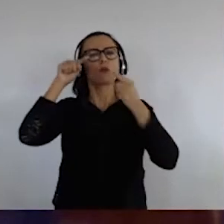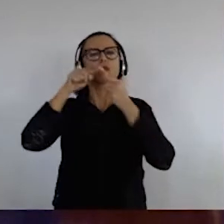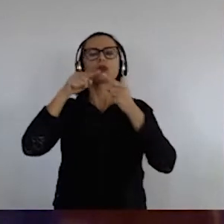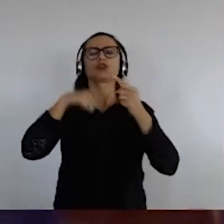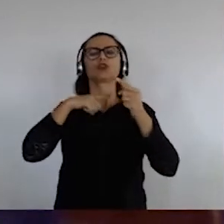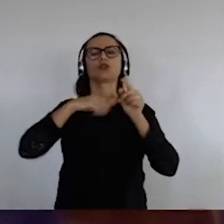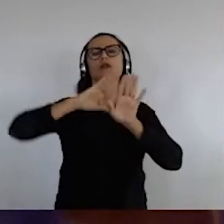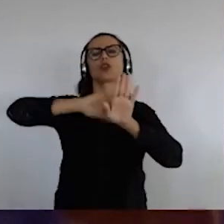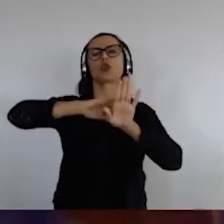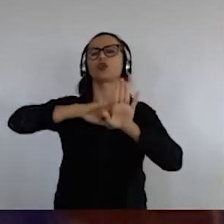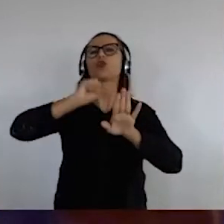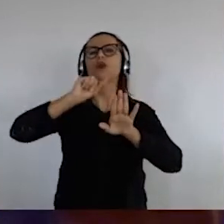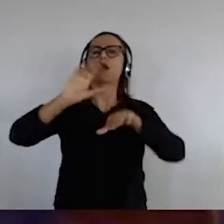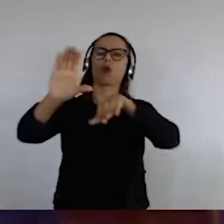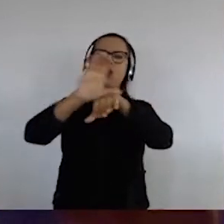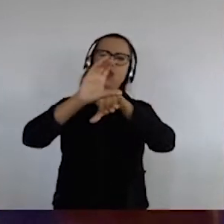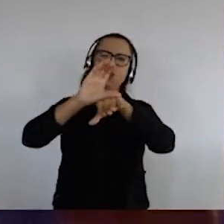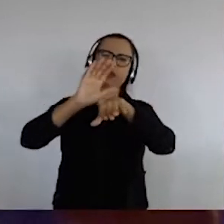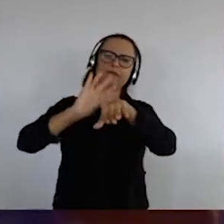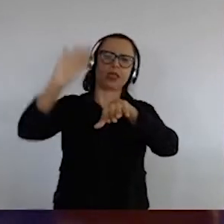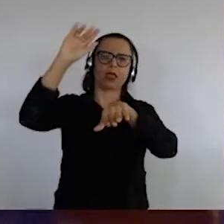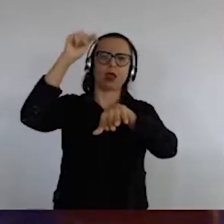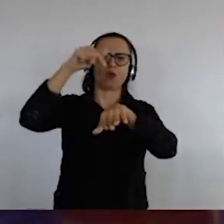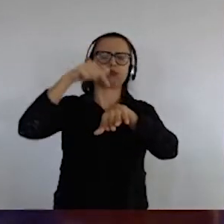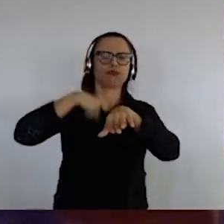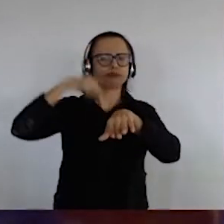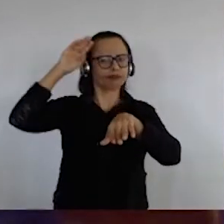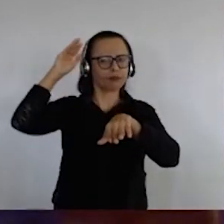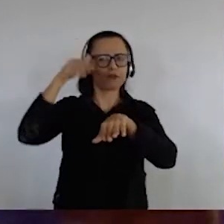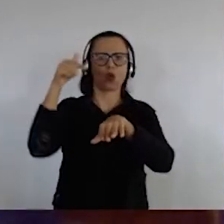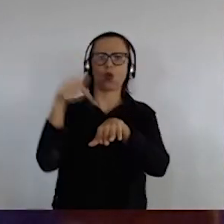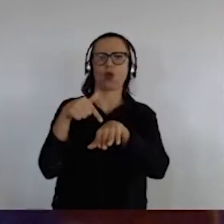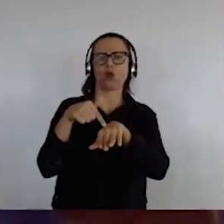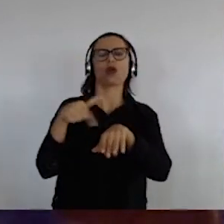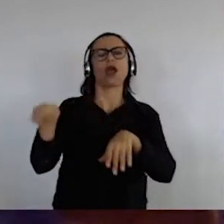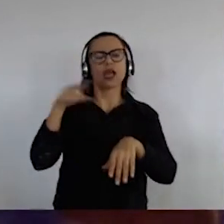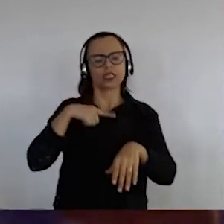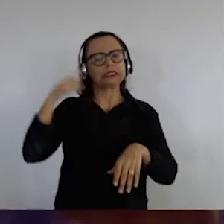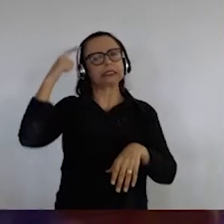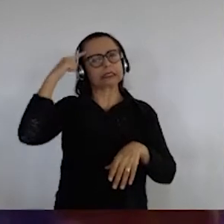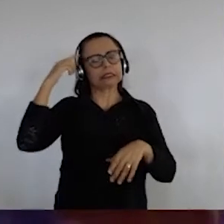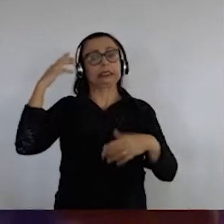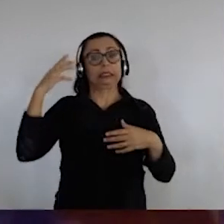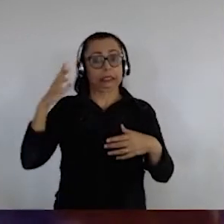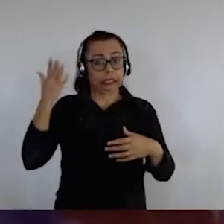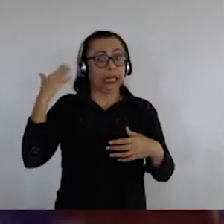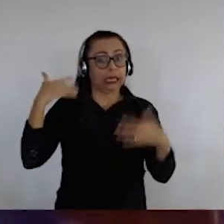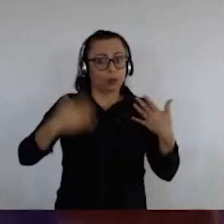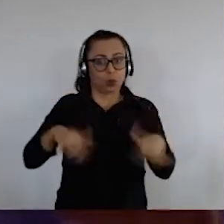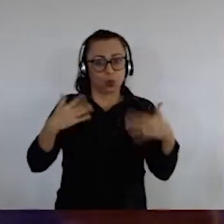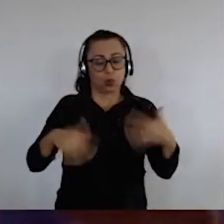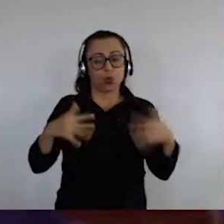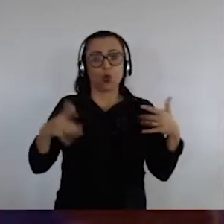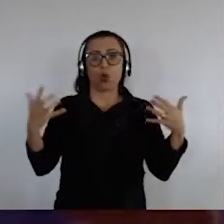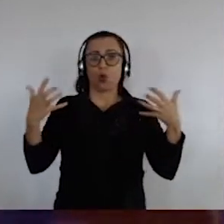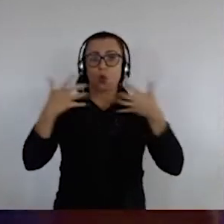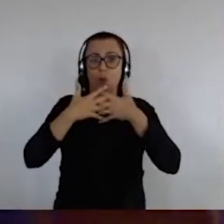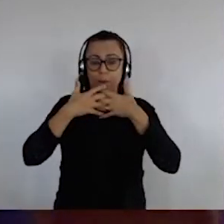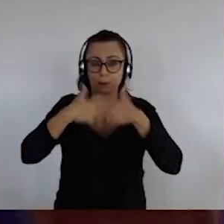por isso penso que ultrapassamos este período que foi tão complexo e ainda